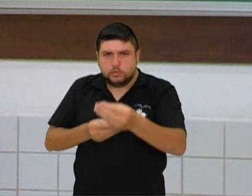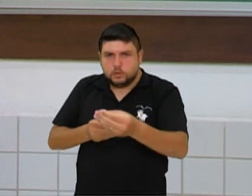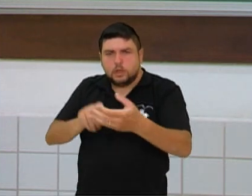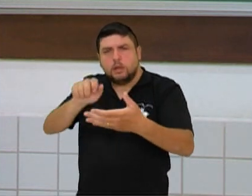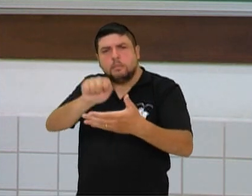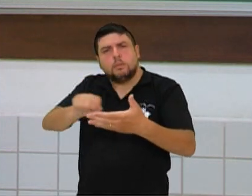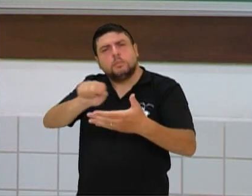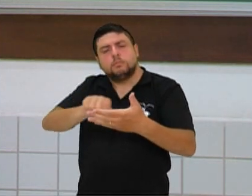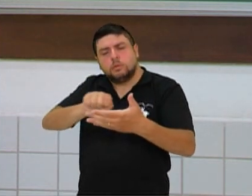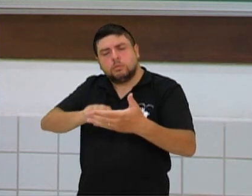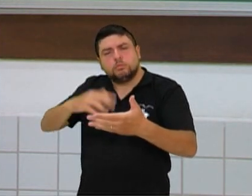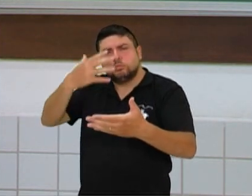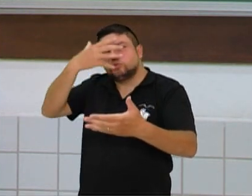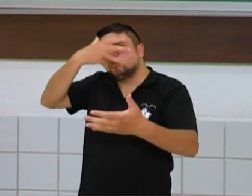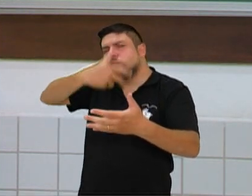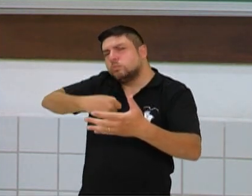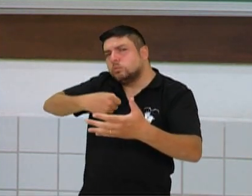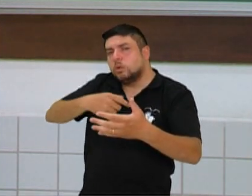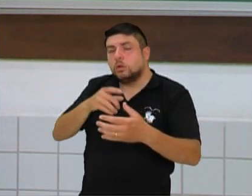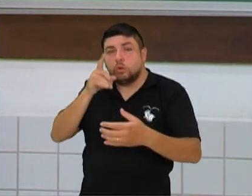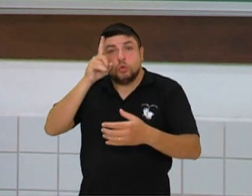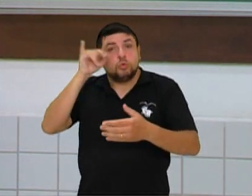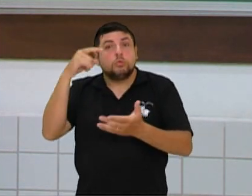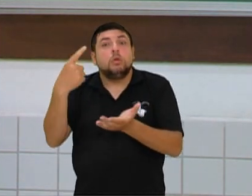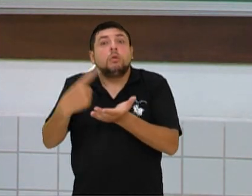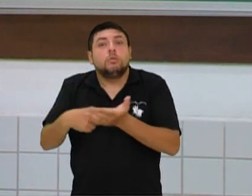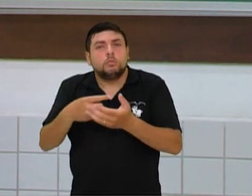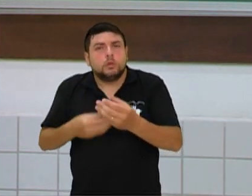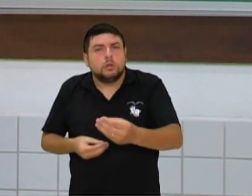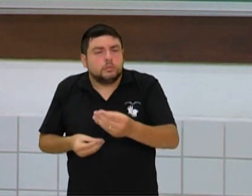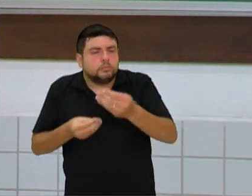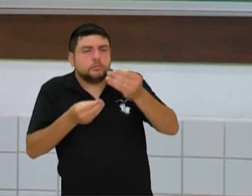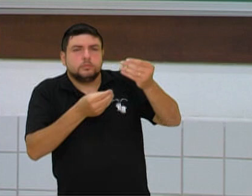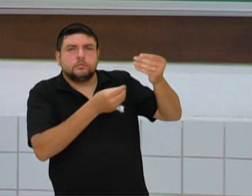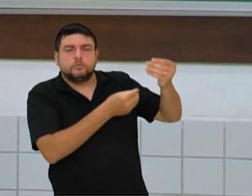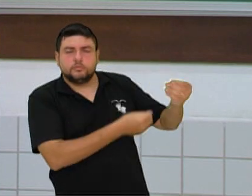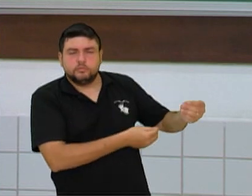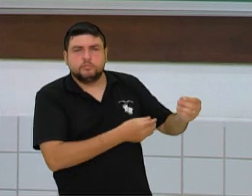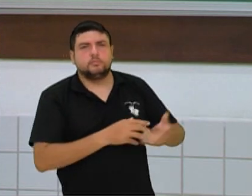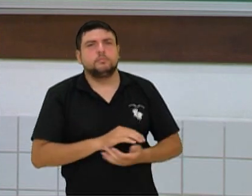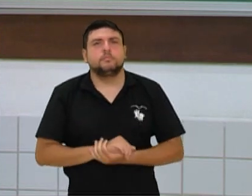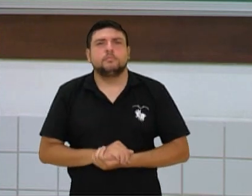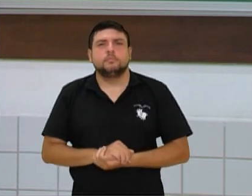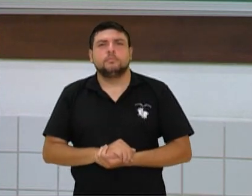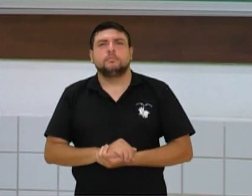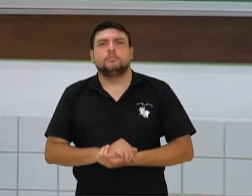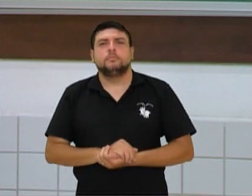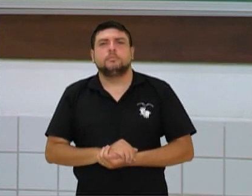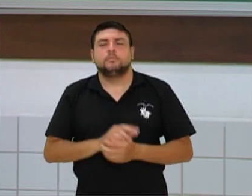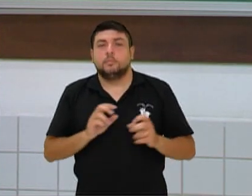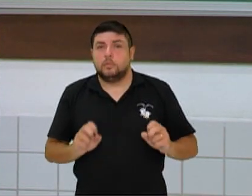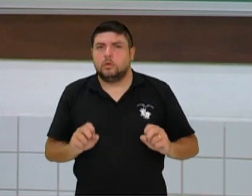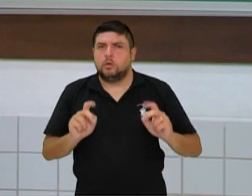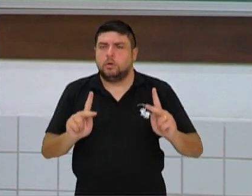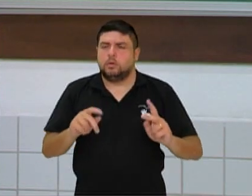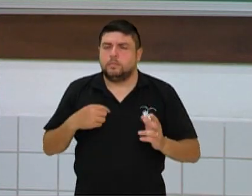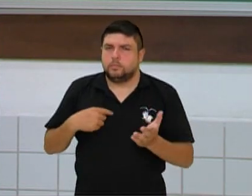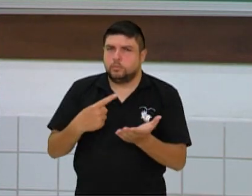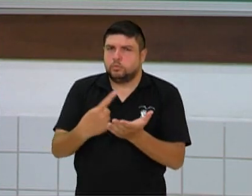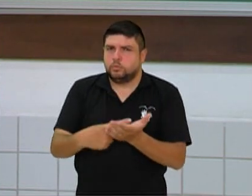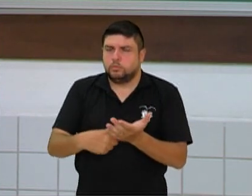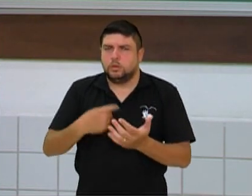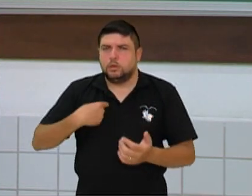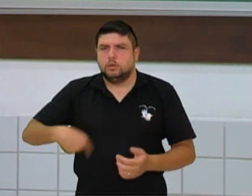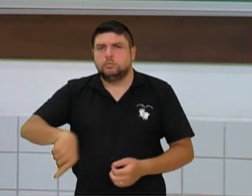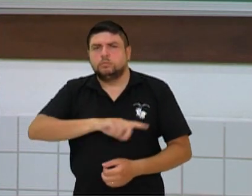muita dedicação e no dia combinado, devolva-as na secretaria da sua escola. Tudo bem combinado? Já sabemos